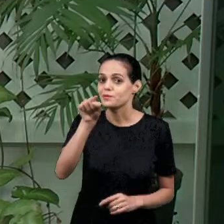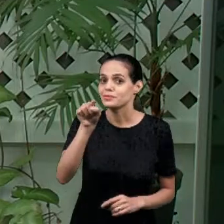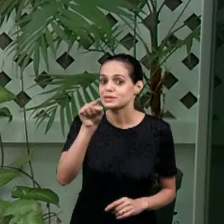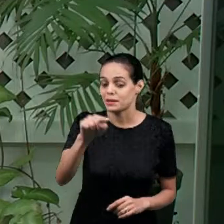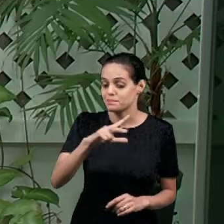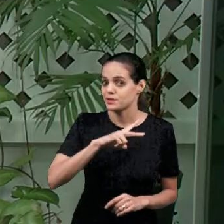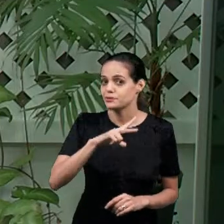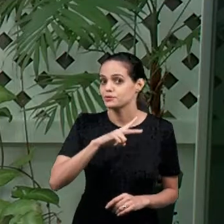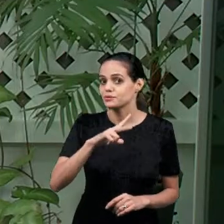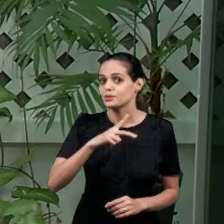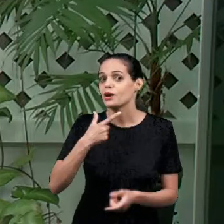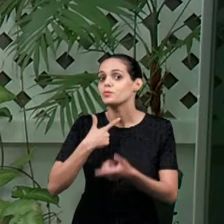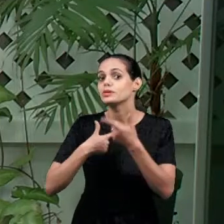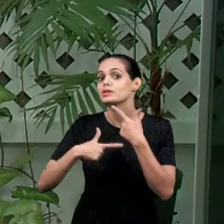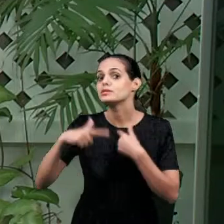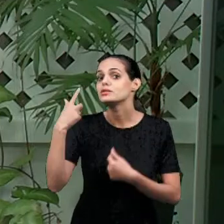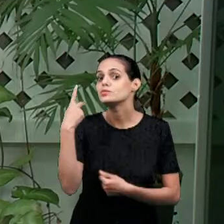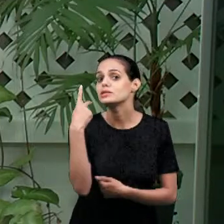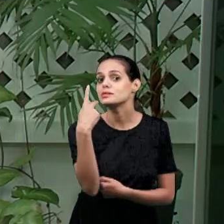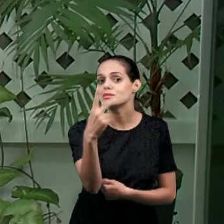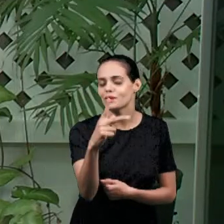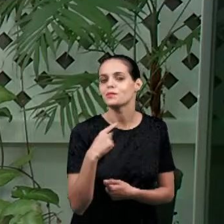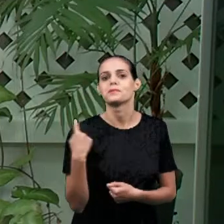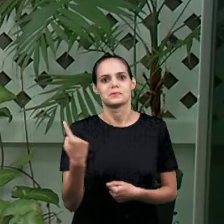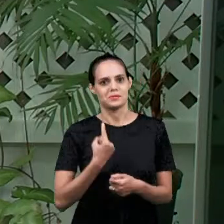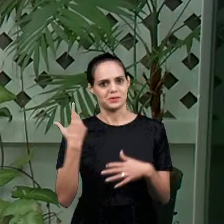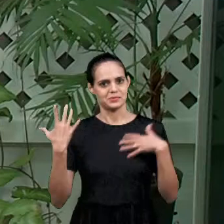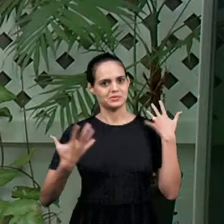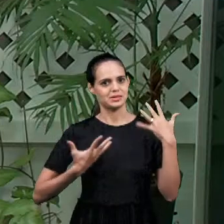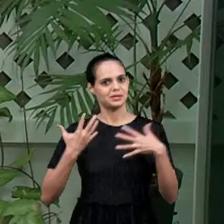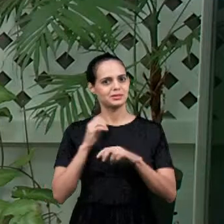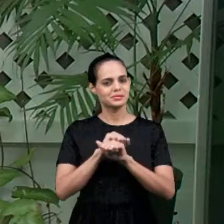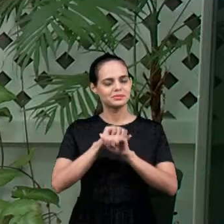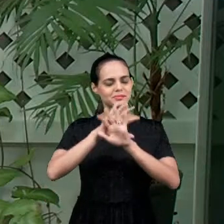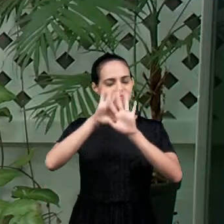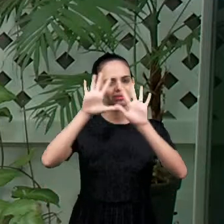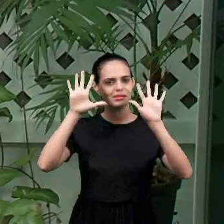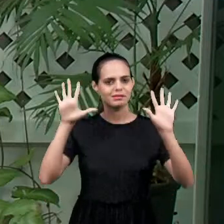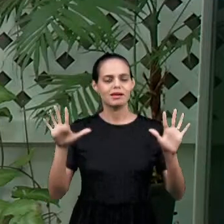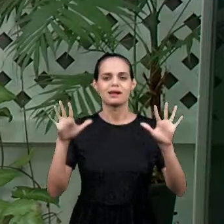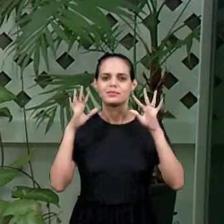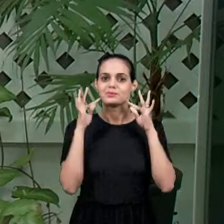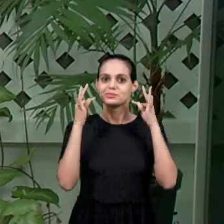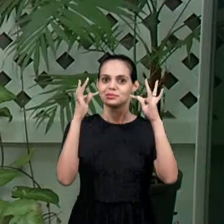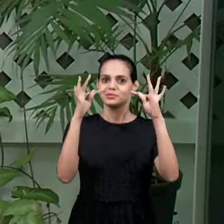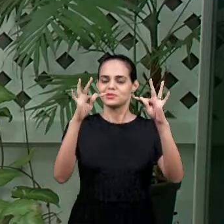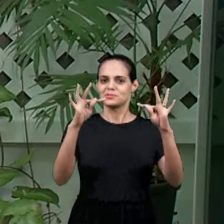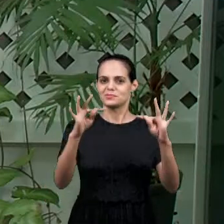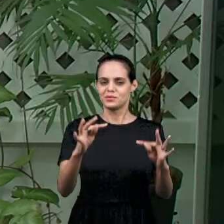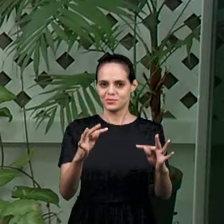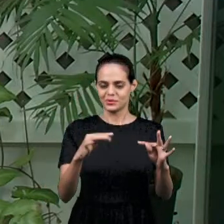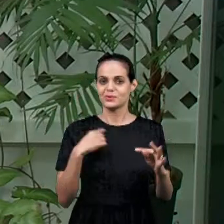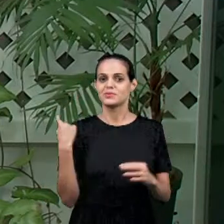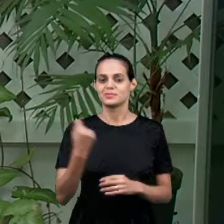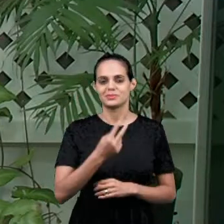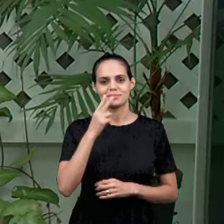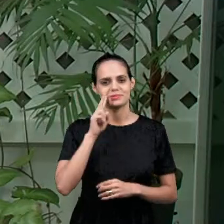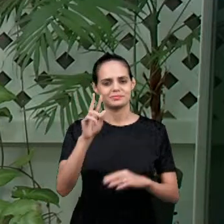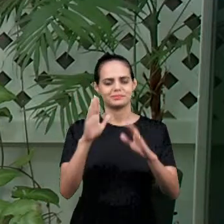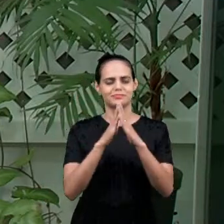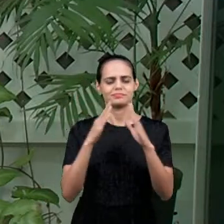O desejo é o seu. Nós nos alegramos, é claro, com os testemunhos, porque estamos vendo que é uma igreja que está